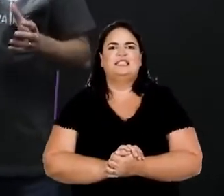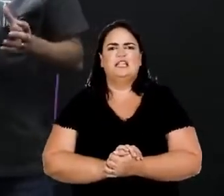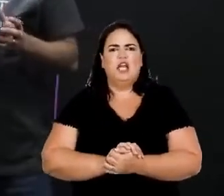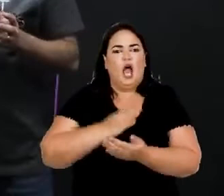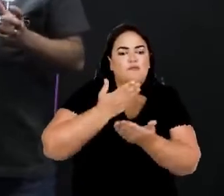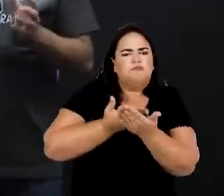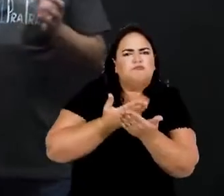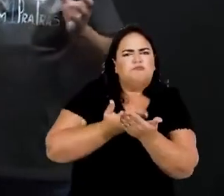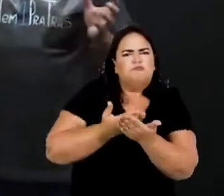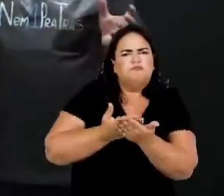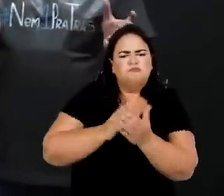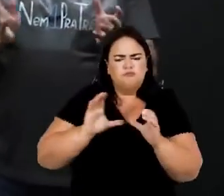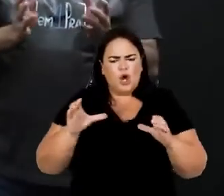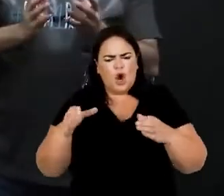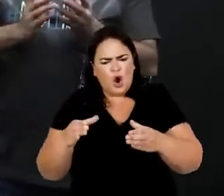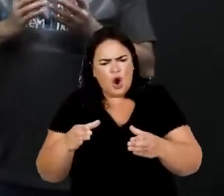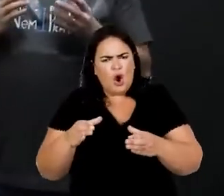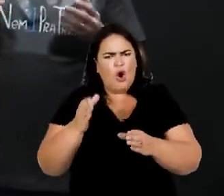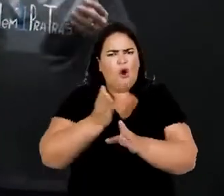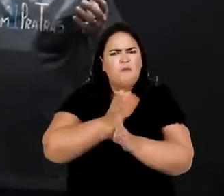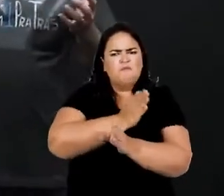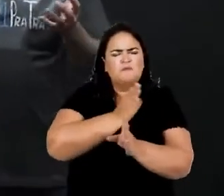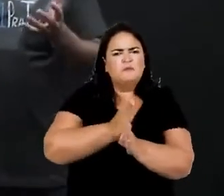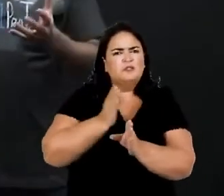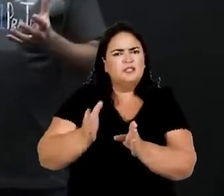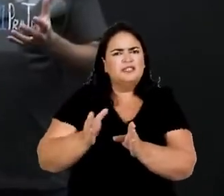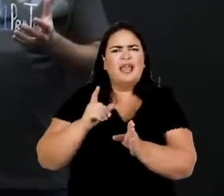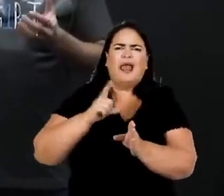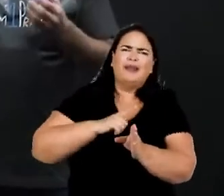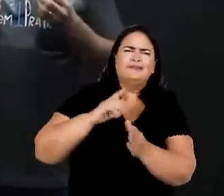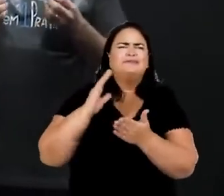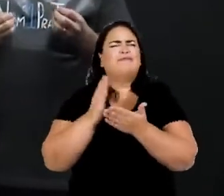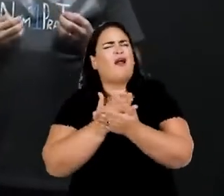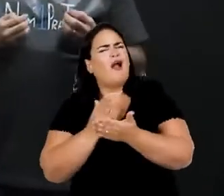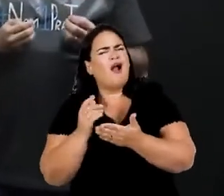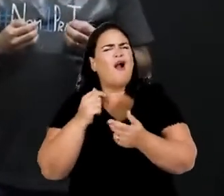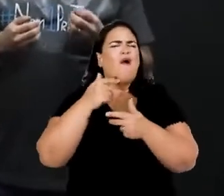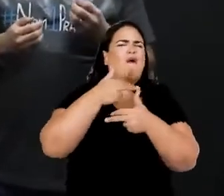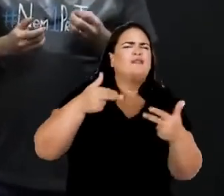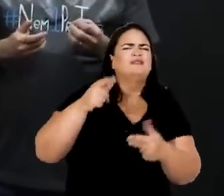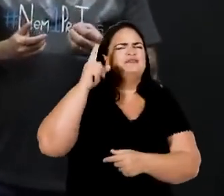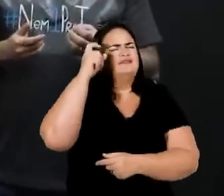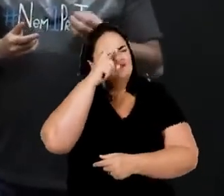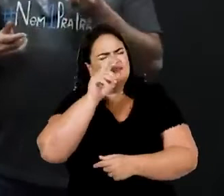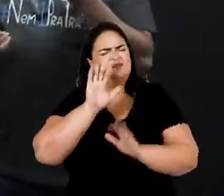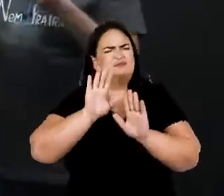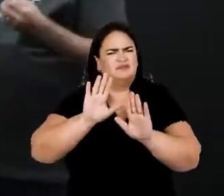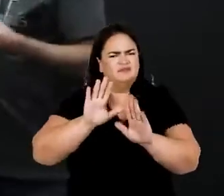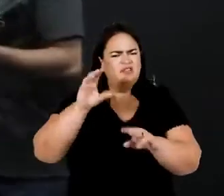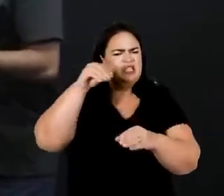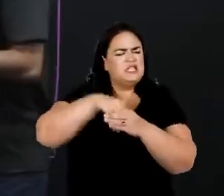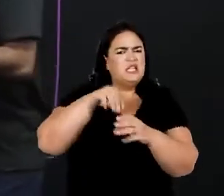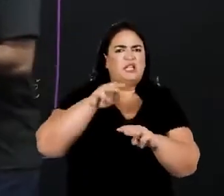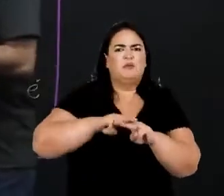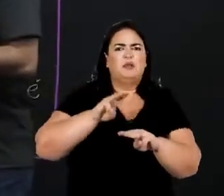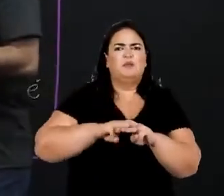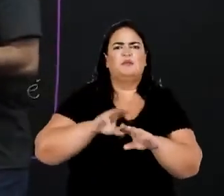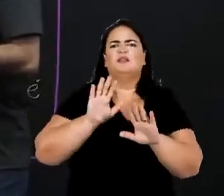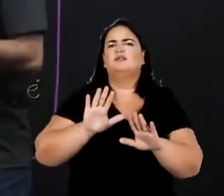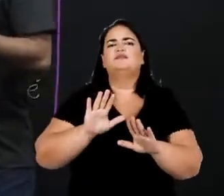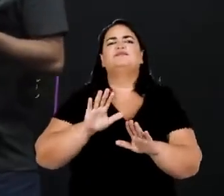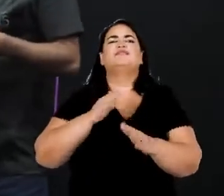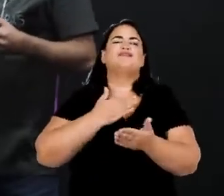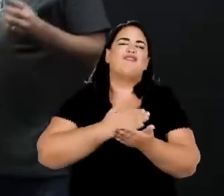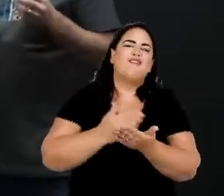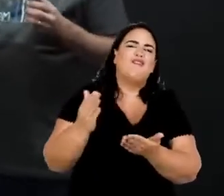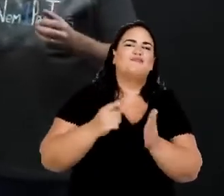estudo dos números inteiros a gente pode ter uma complicação Zinho um pouco maior dentro da Matemática porque porque começaram